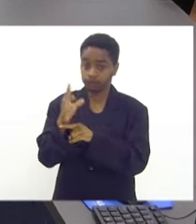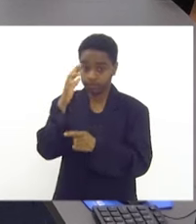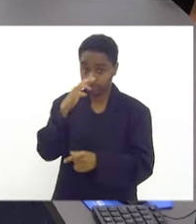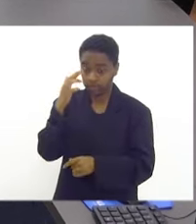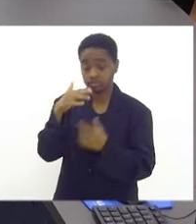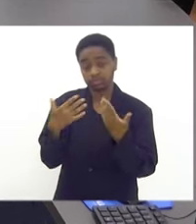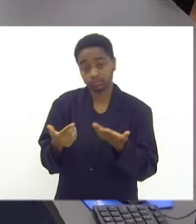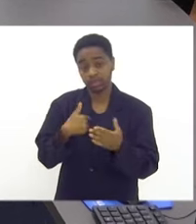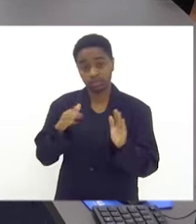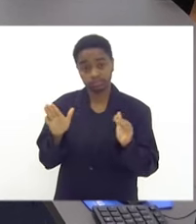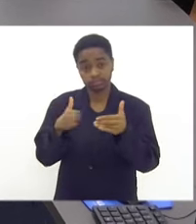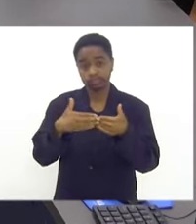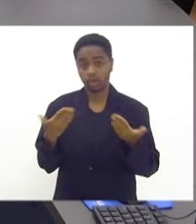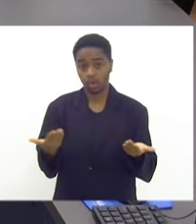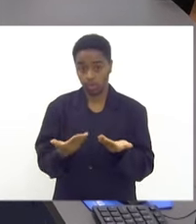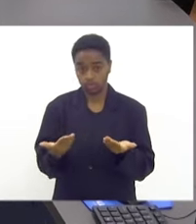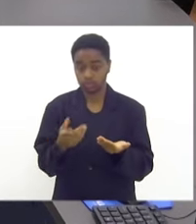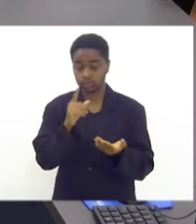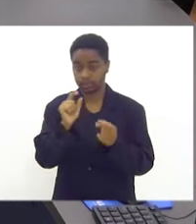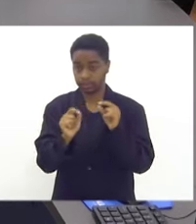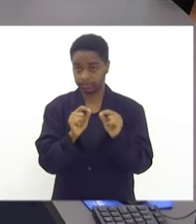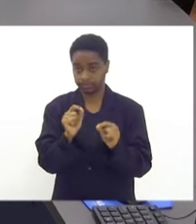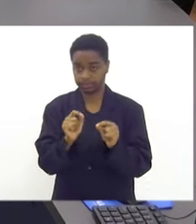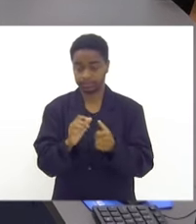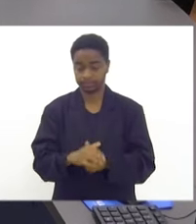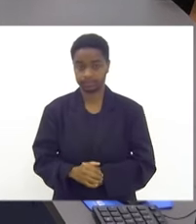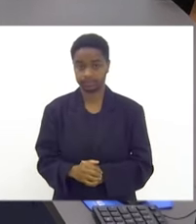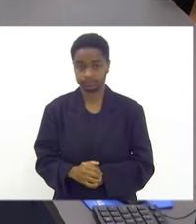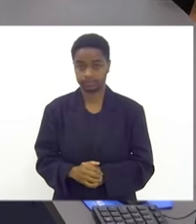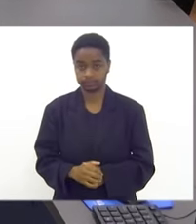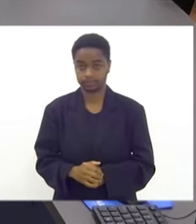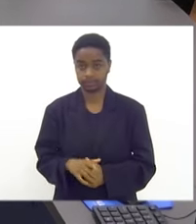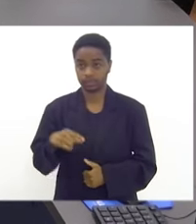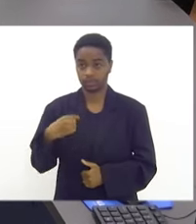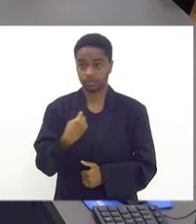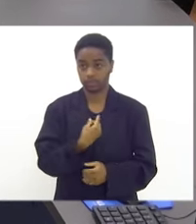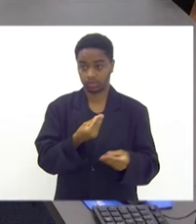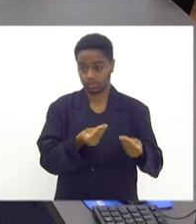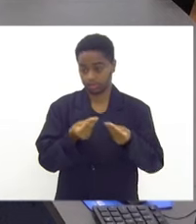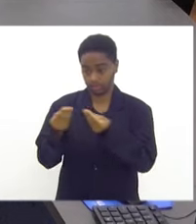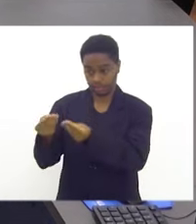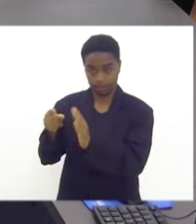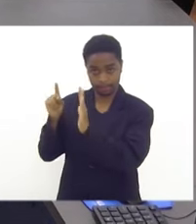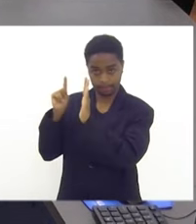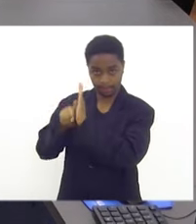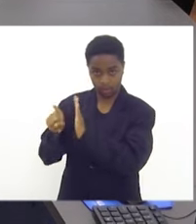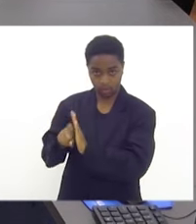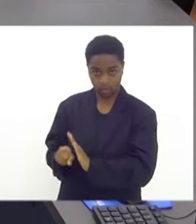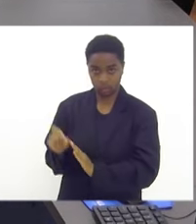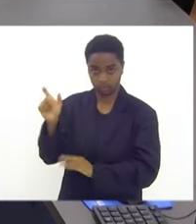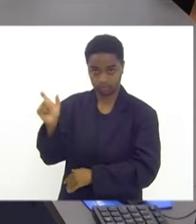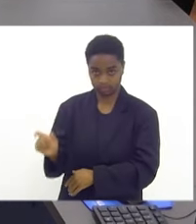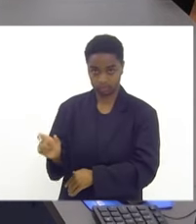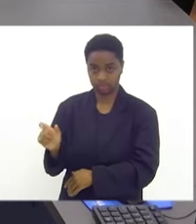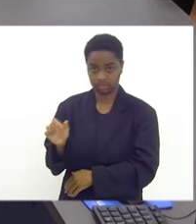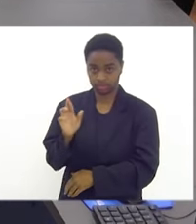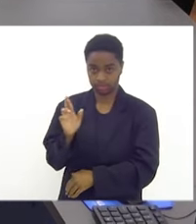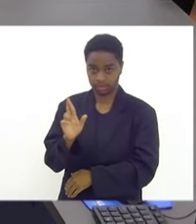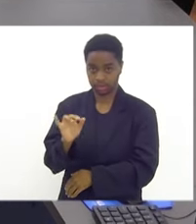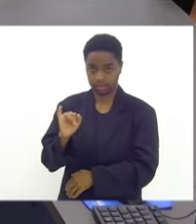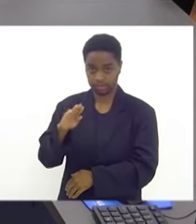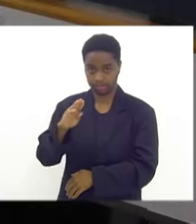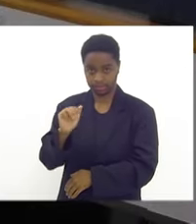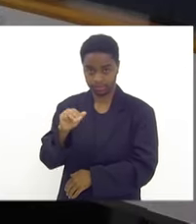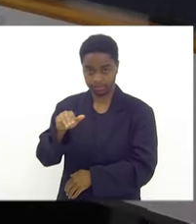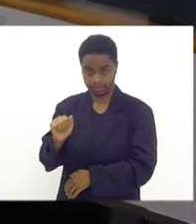raciocínio pro dia de hoje Deputado deodalto nós vamos encaminhar as perguntas a ao ao ao representante do